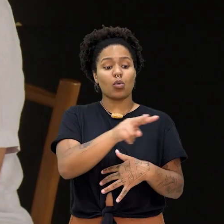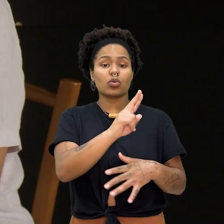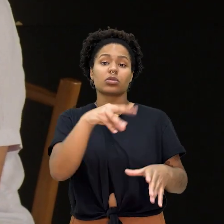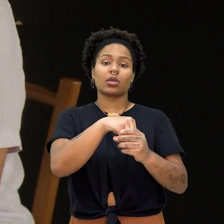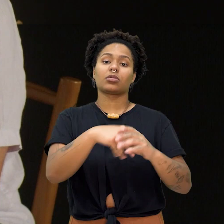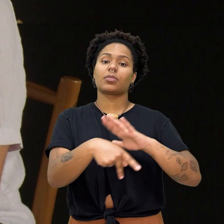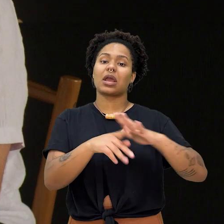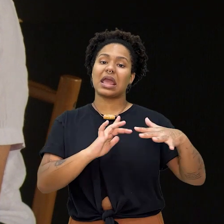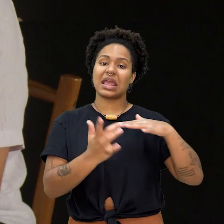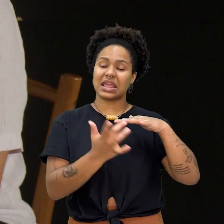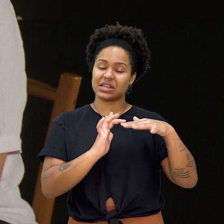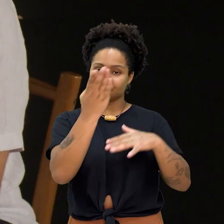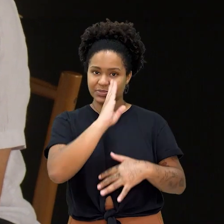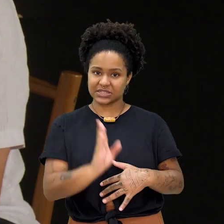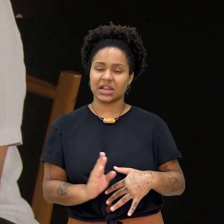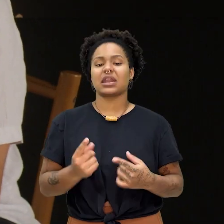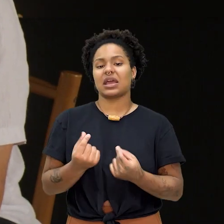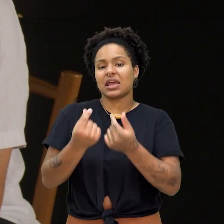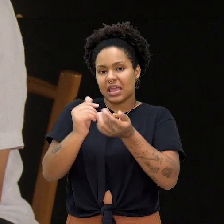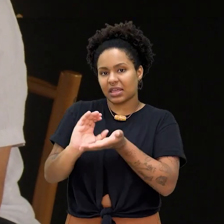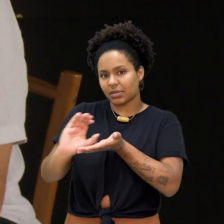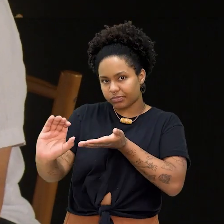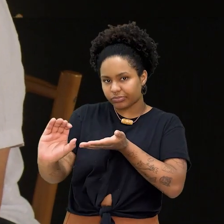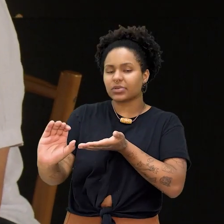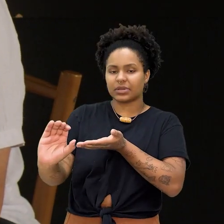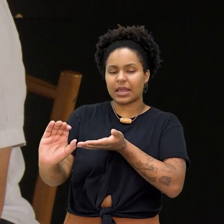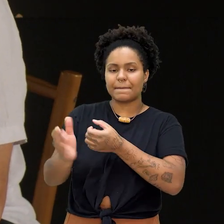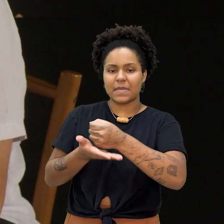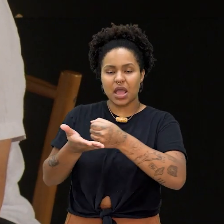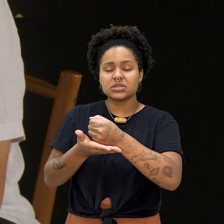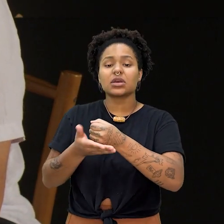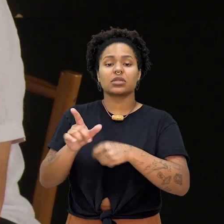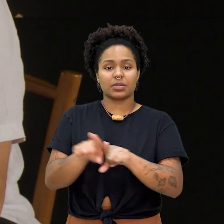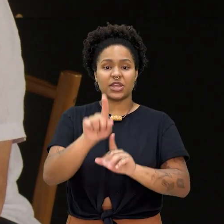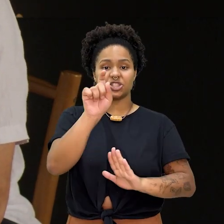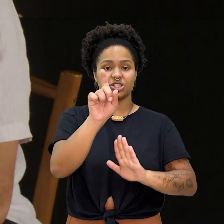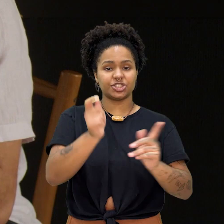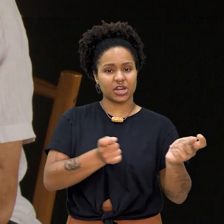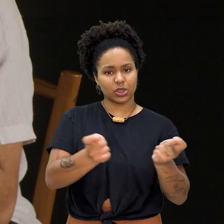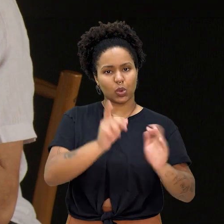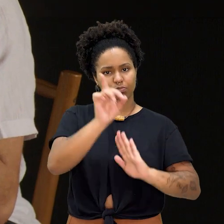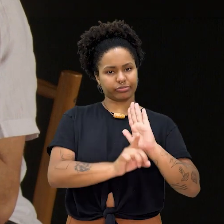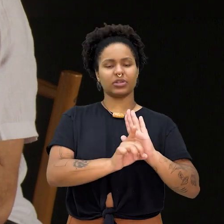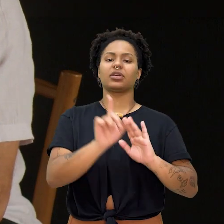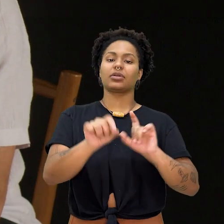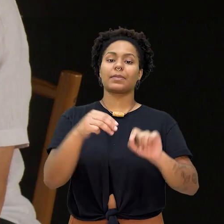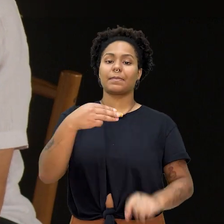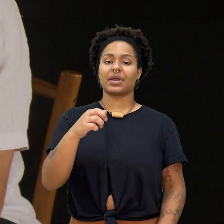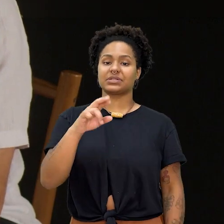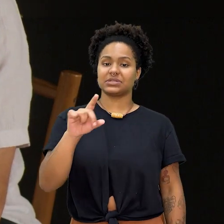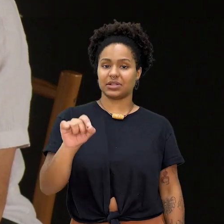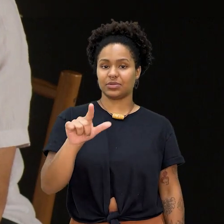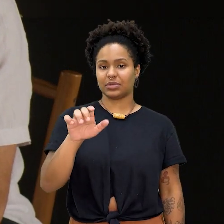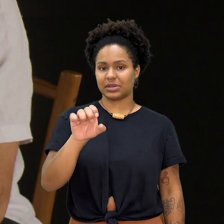Rede Brasileira de Renda Básica. Nós temos aqui entre nós também mais um dos diretores da nossa organização, que é o Marcelo Lessa,